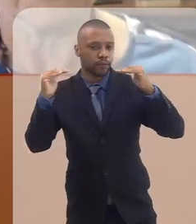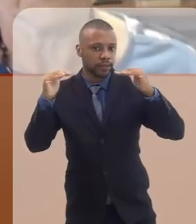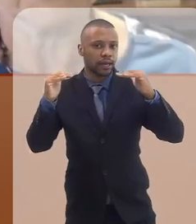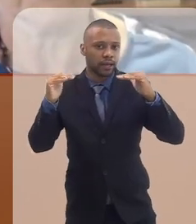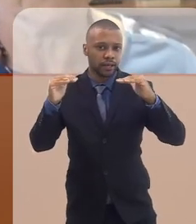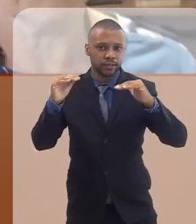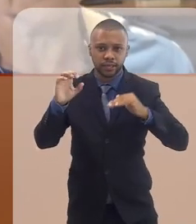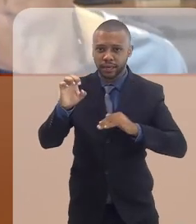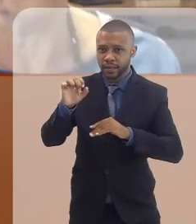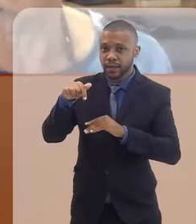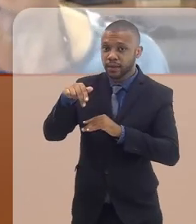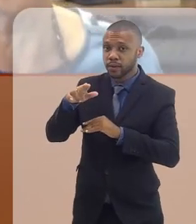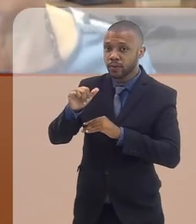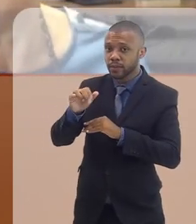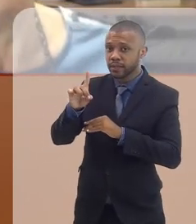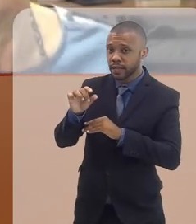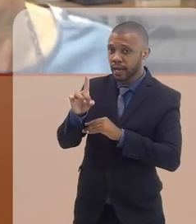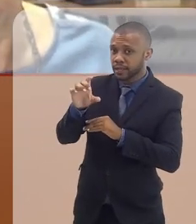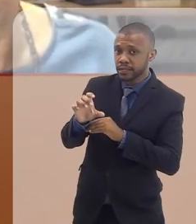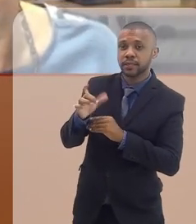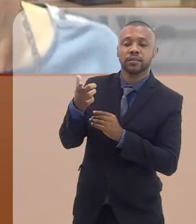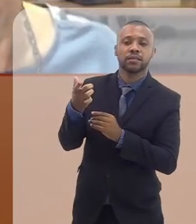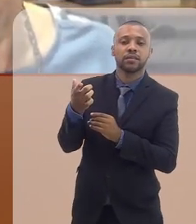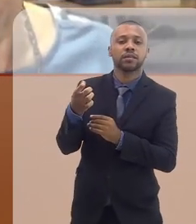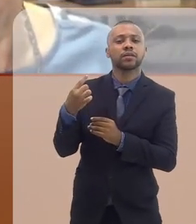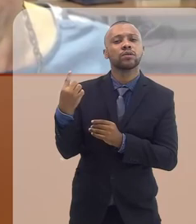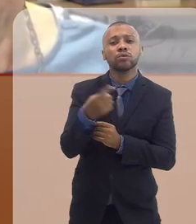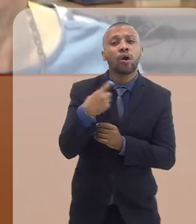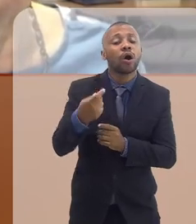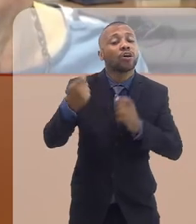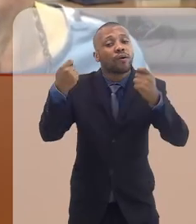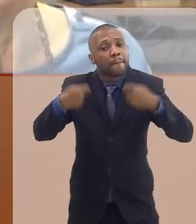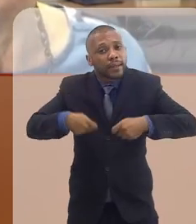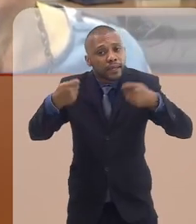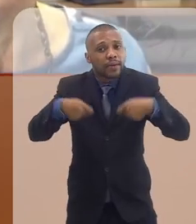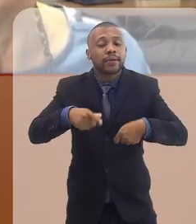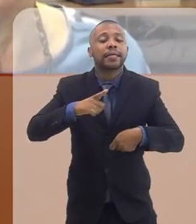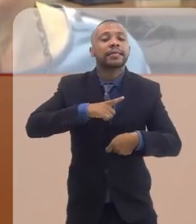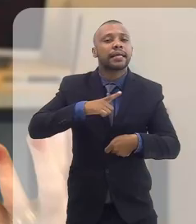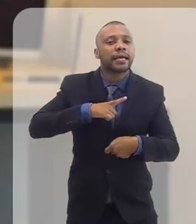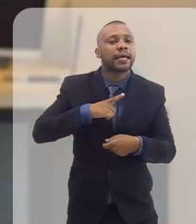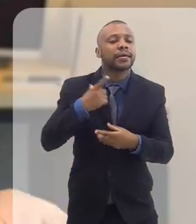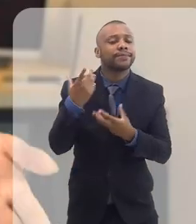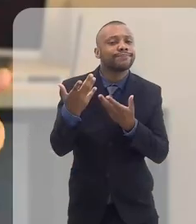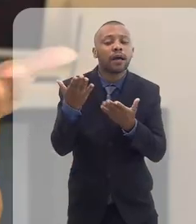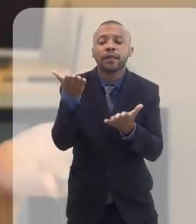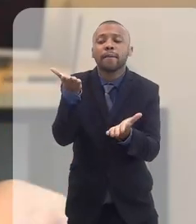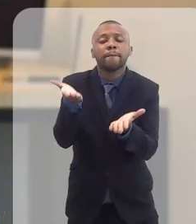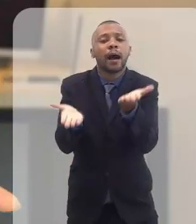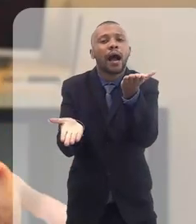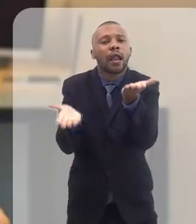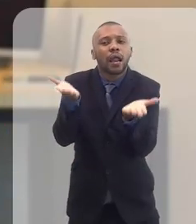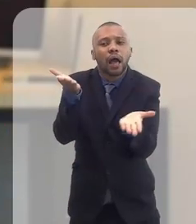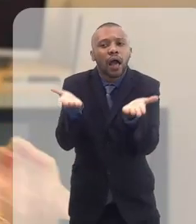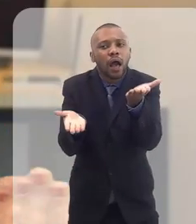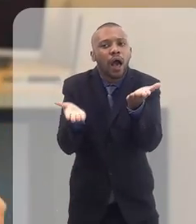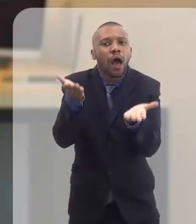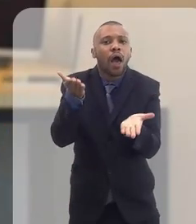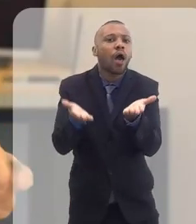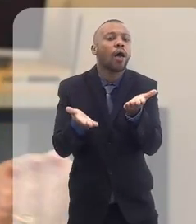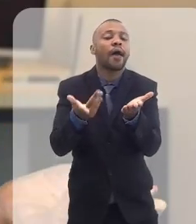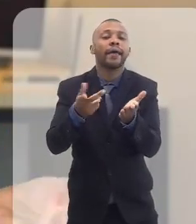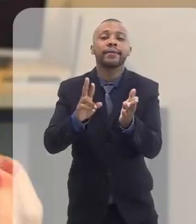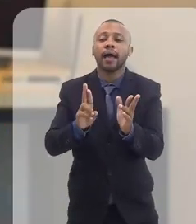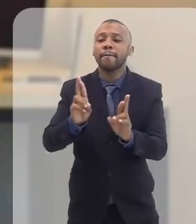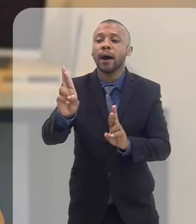da equidade e que é preciso, né, ter essa questão